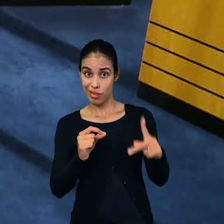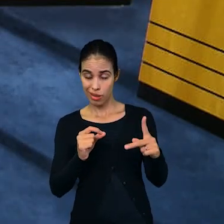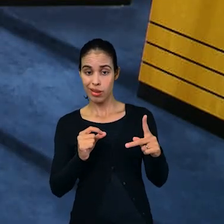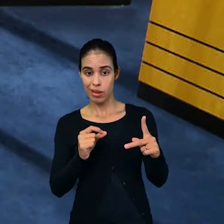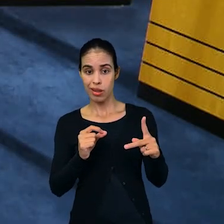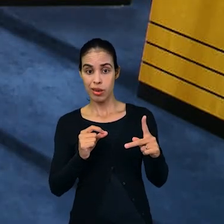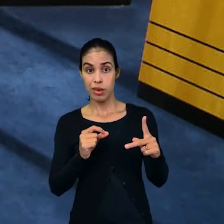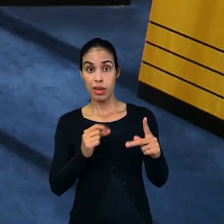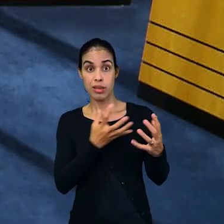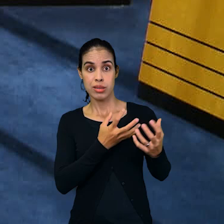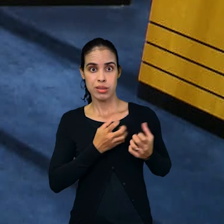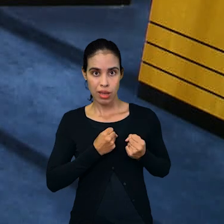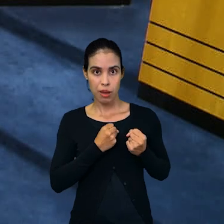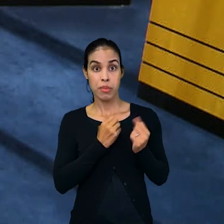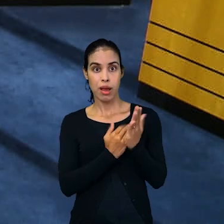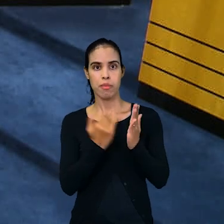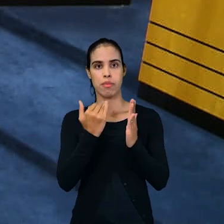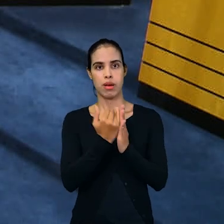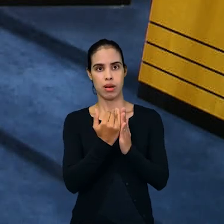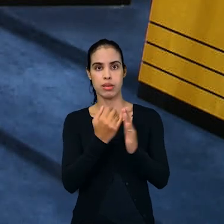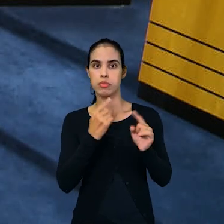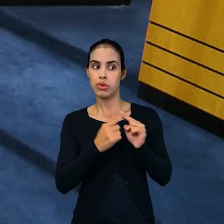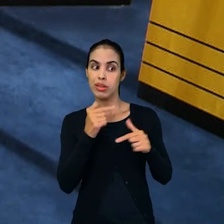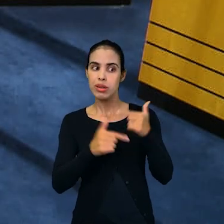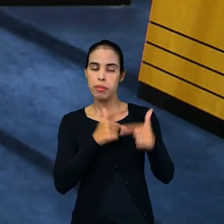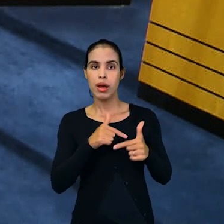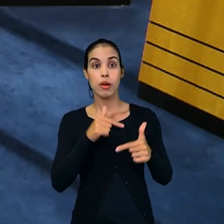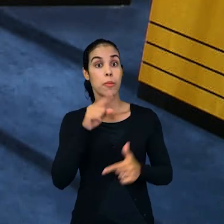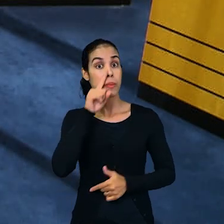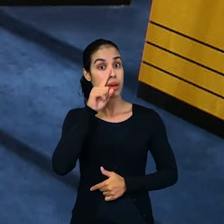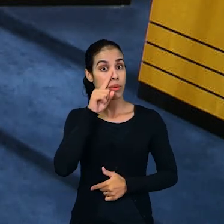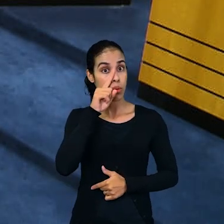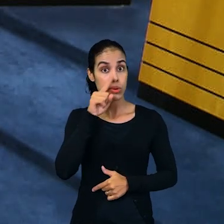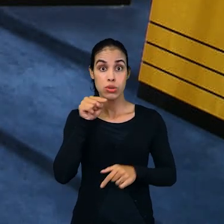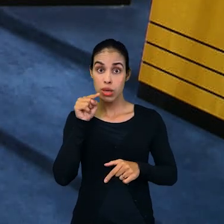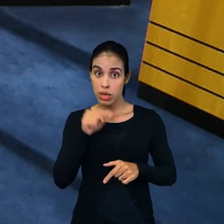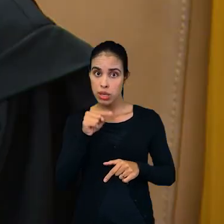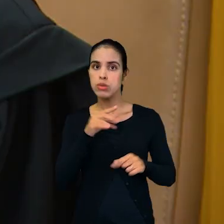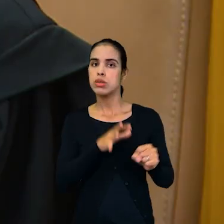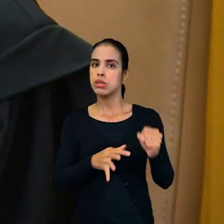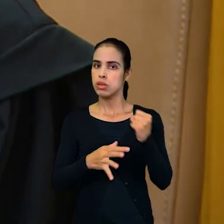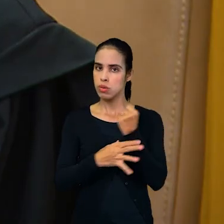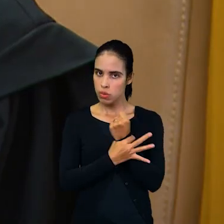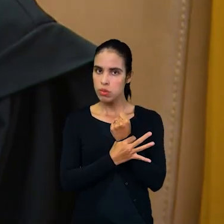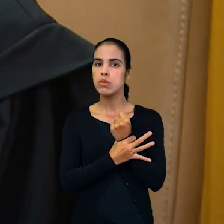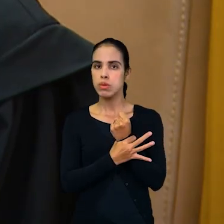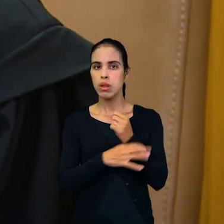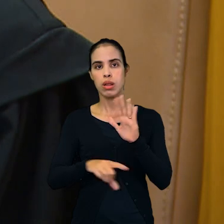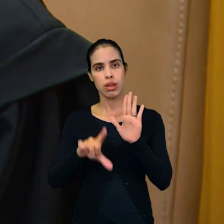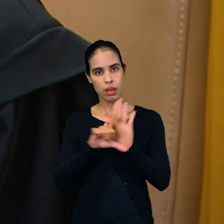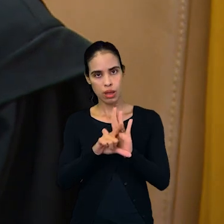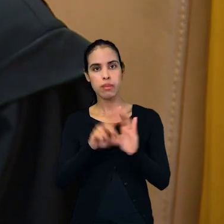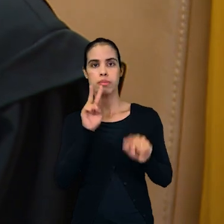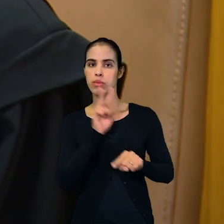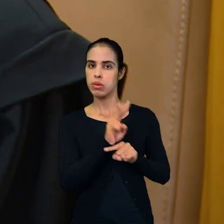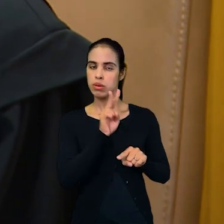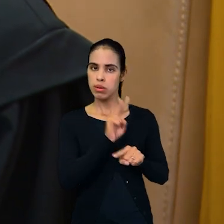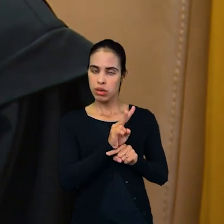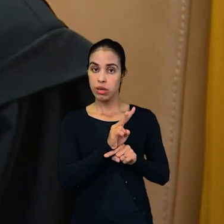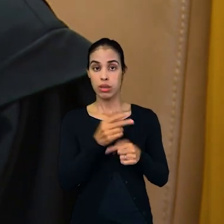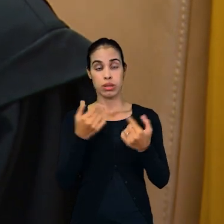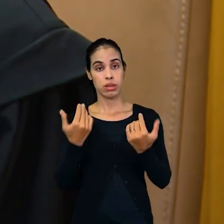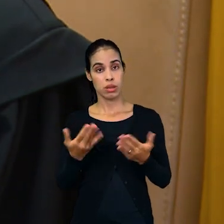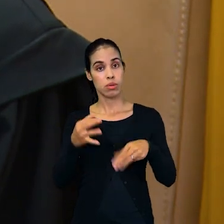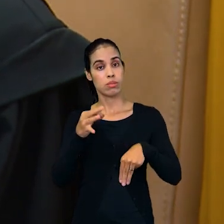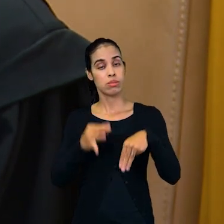do adicional de periculosidade é uma medida de saúde e segurança do trabalho, garantido por norma de ordem pública.